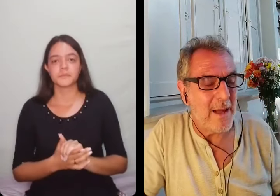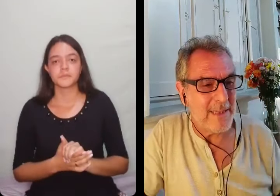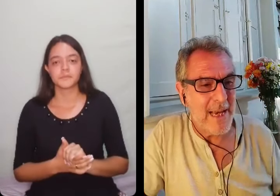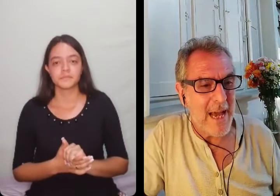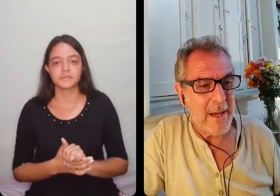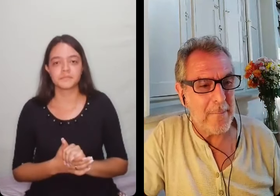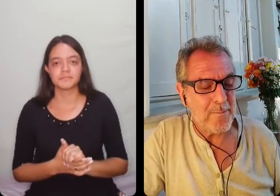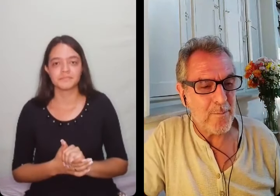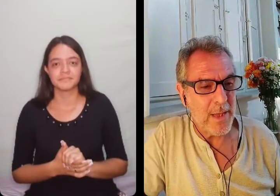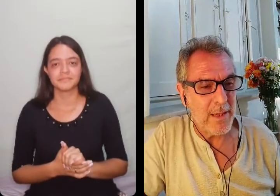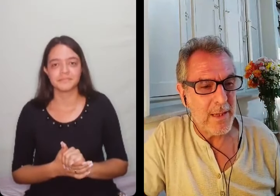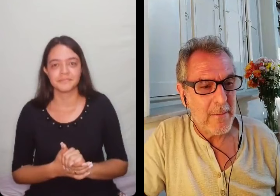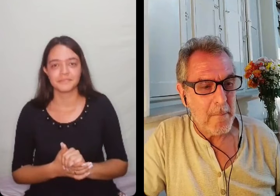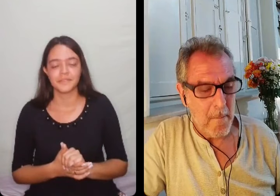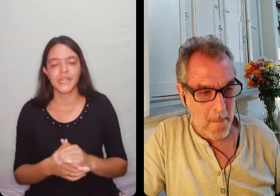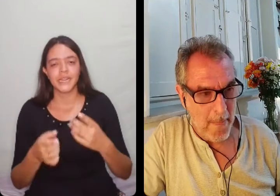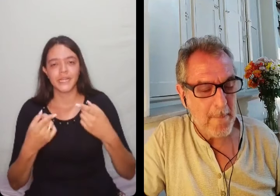A trilha é...